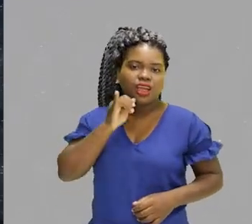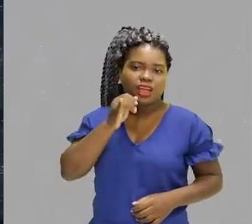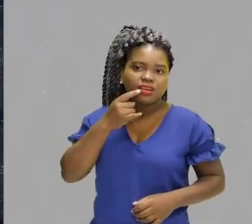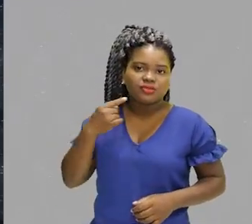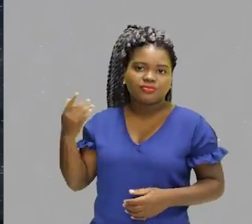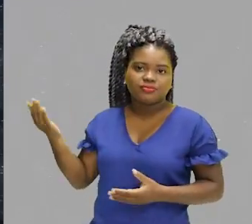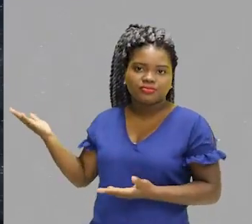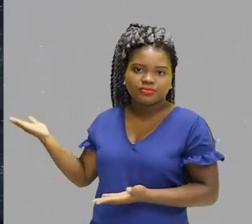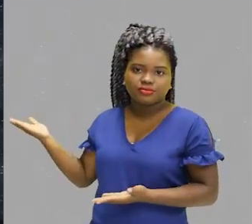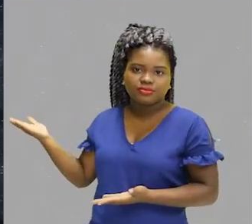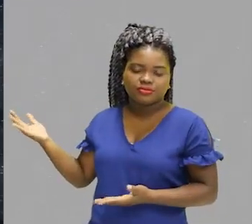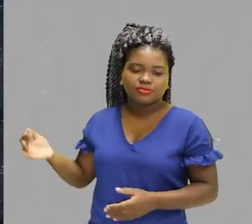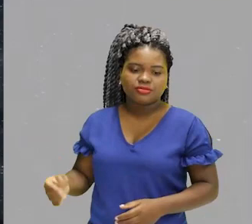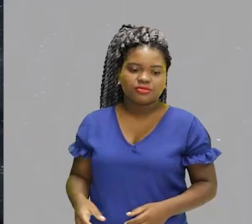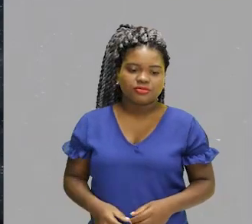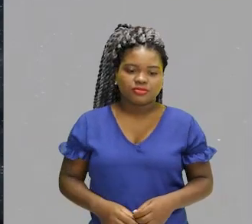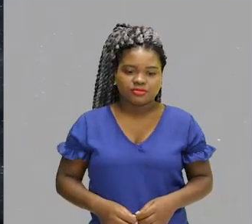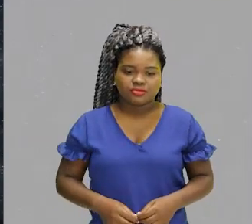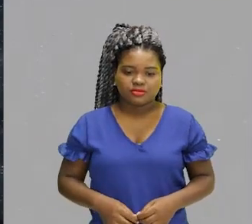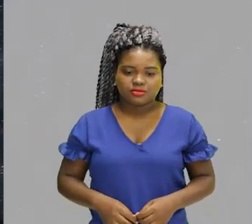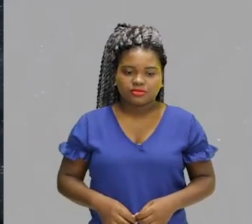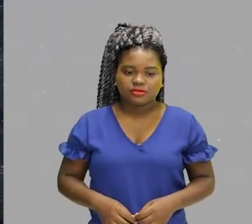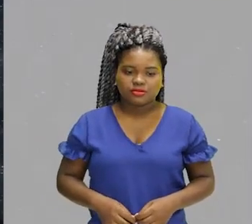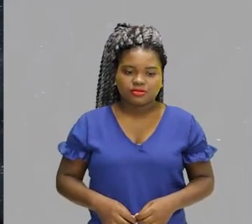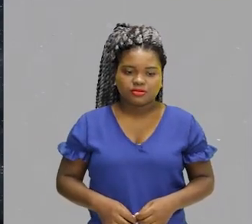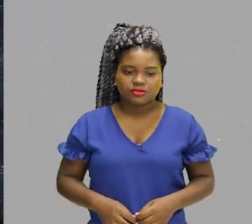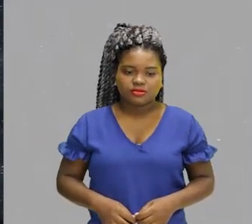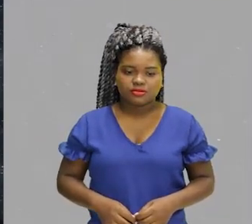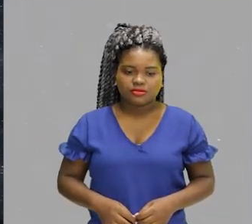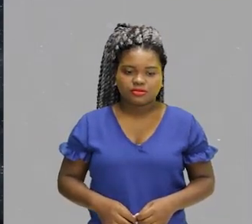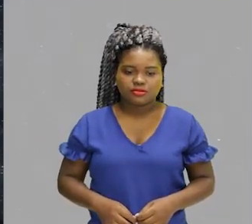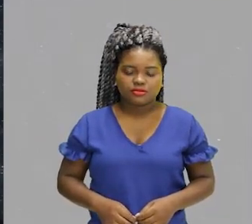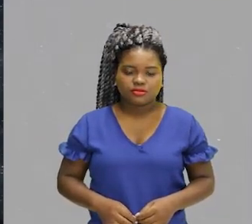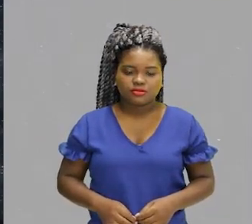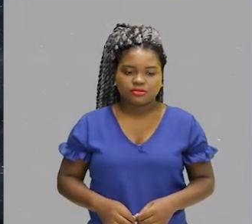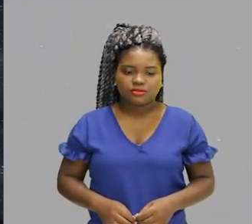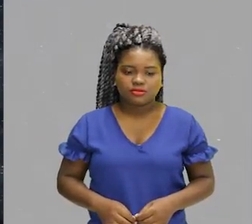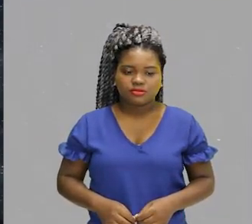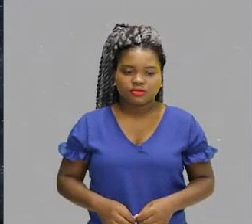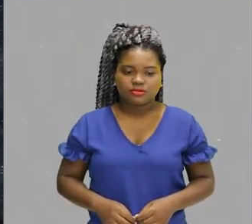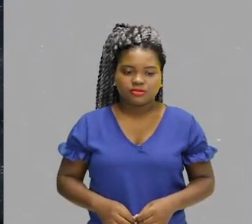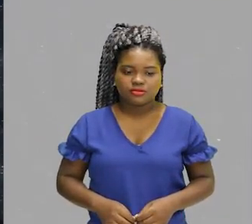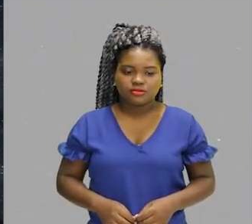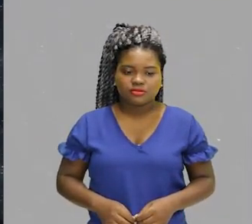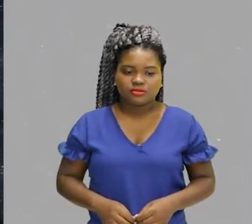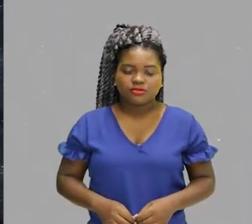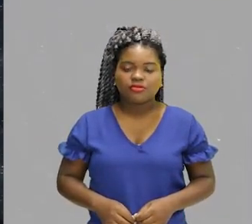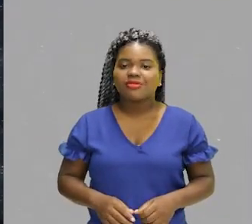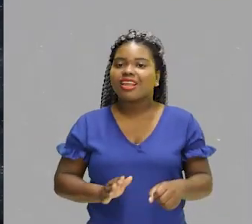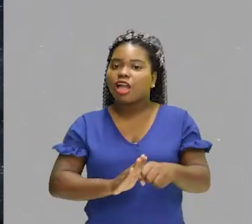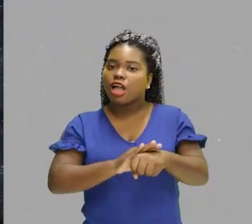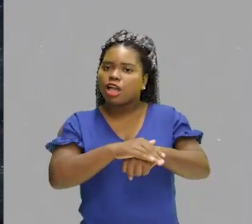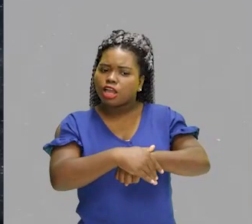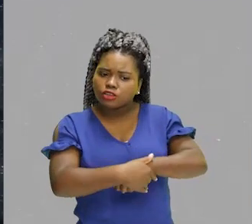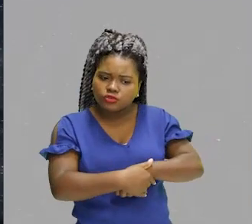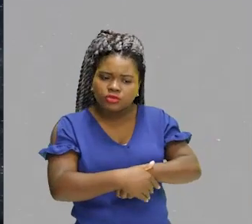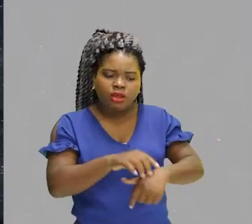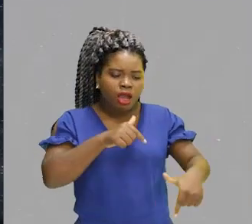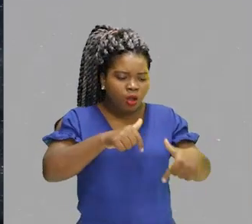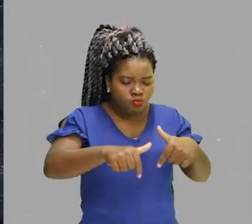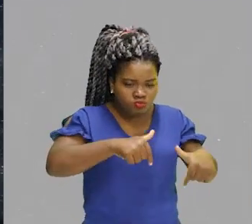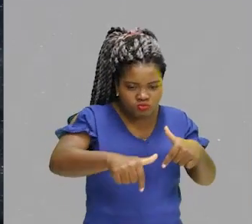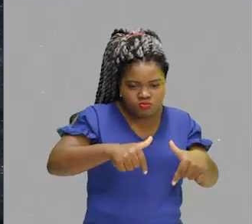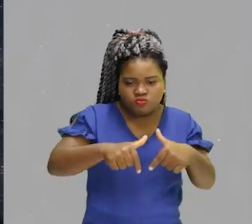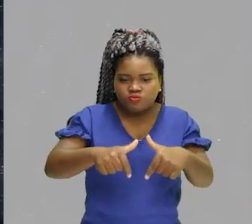Exemplo. Anoche me quedé trabajando hasta las tantas. Anoche me quedé